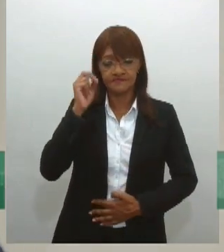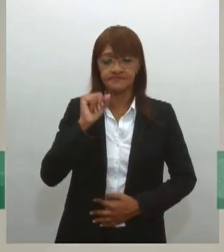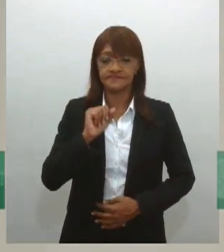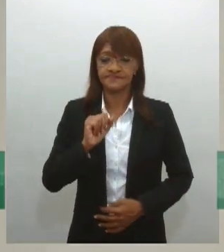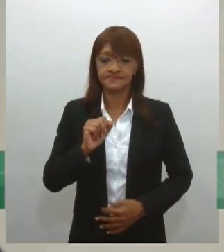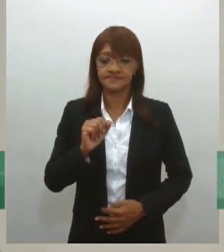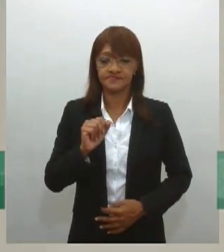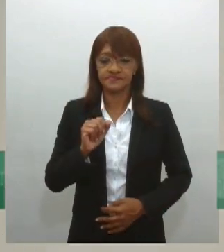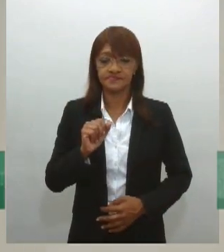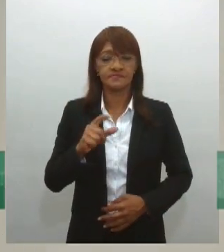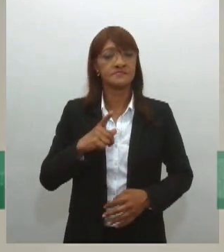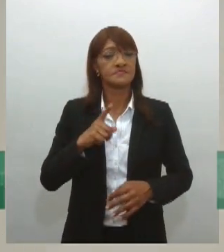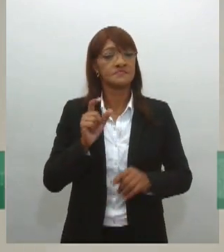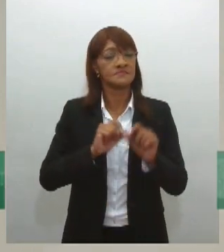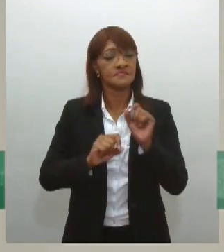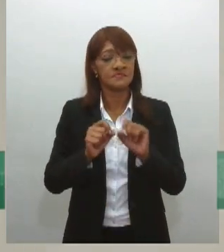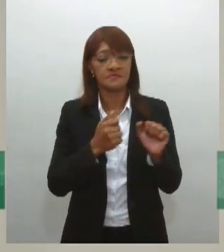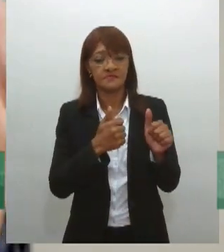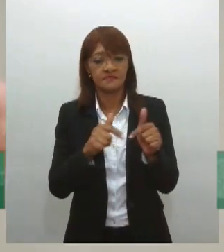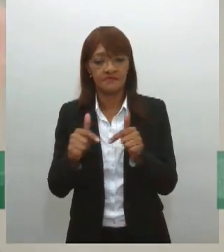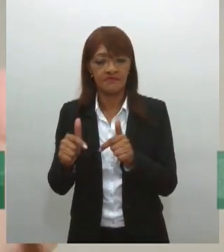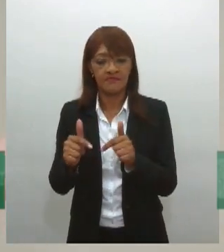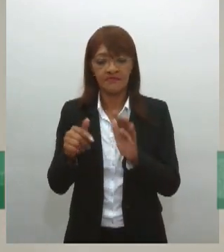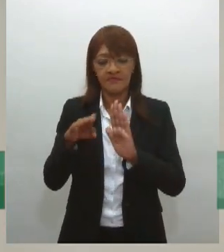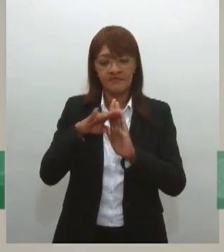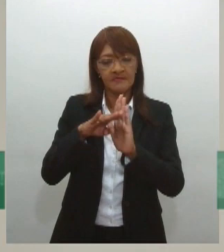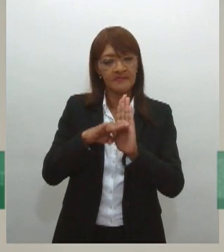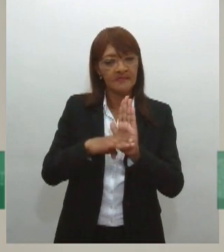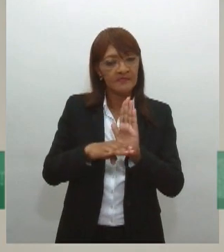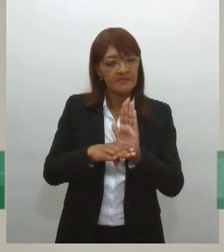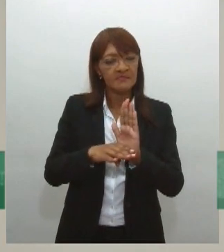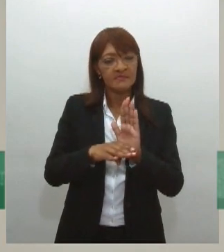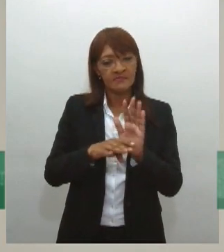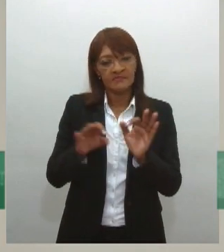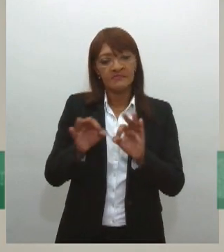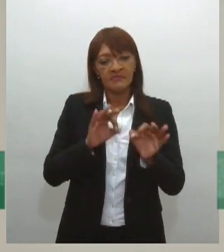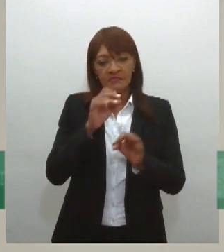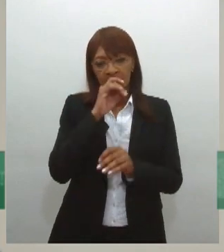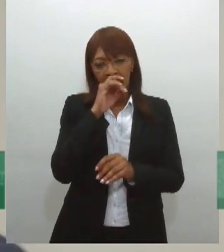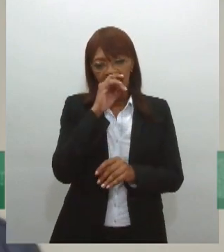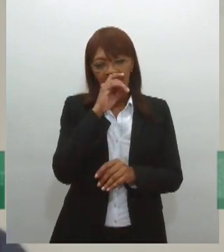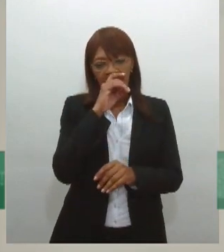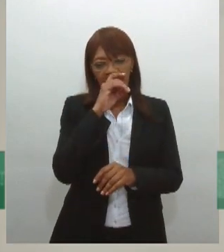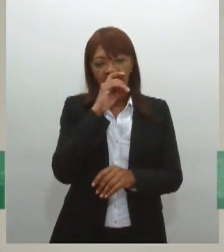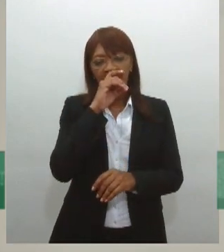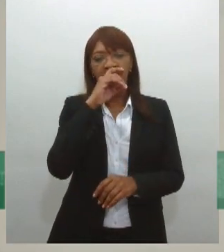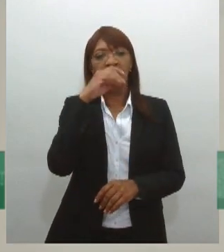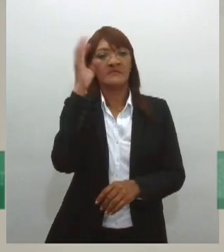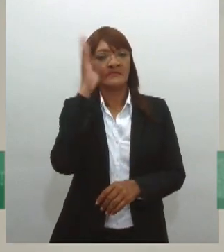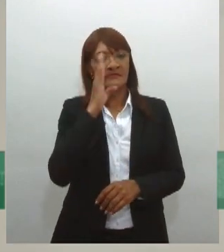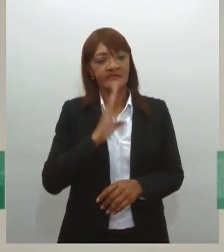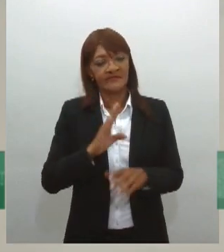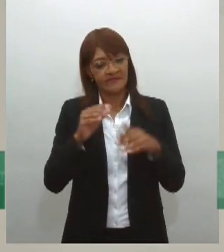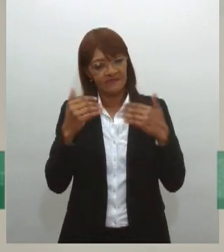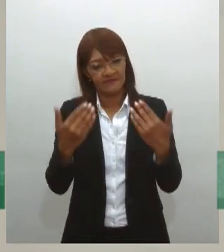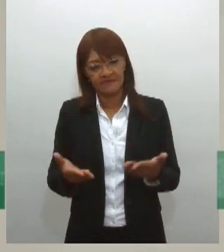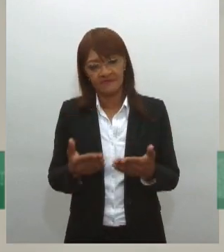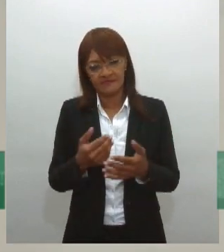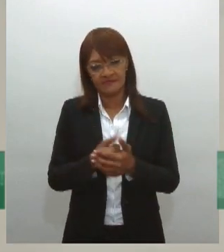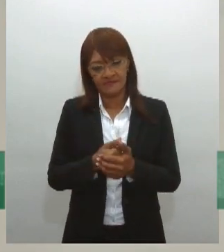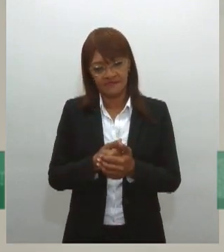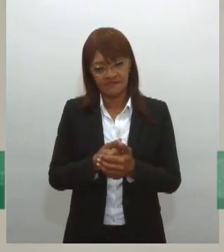ações, procedimentos e planejamento para as ações culturais no Brasil. Então, é um grande avanço. Isso